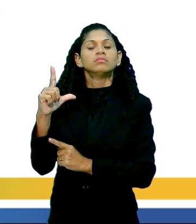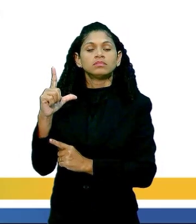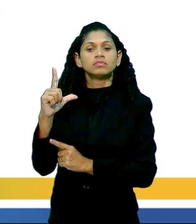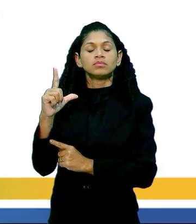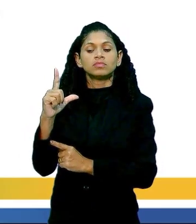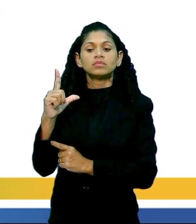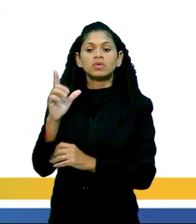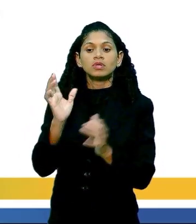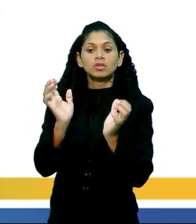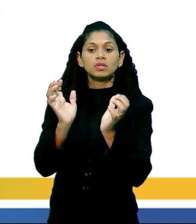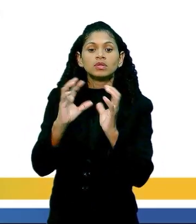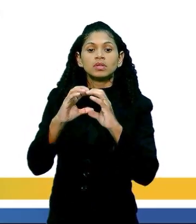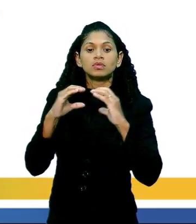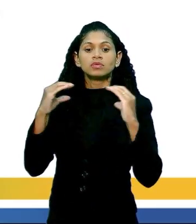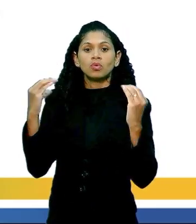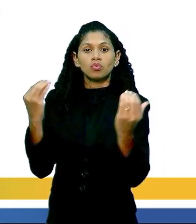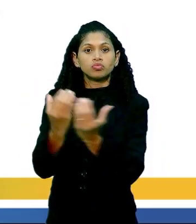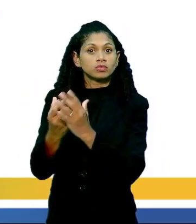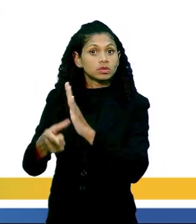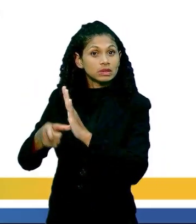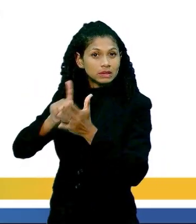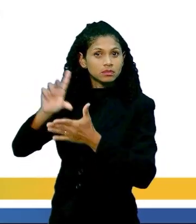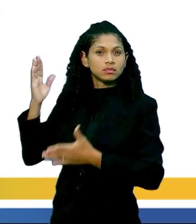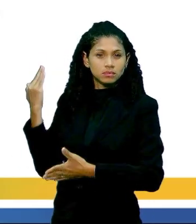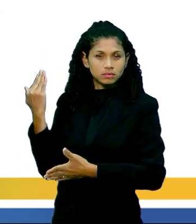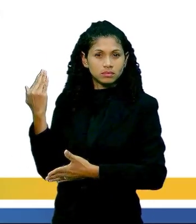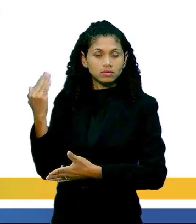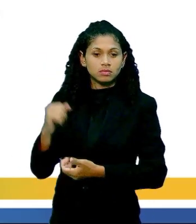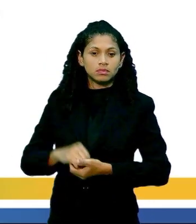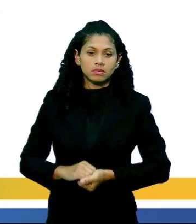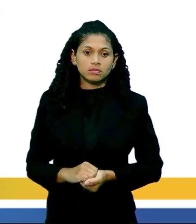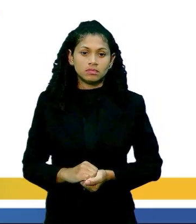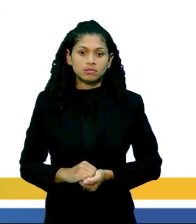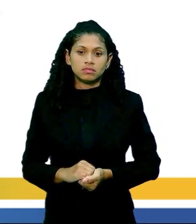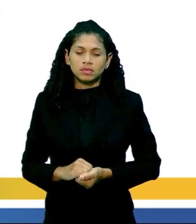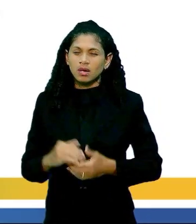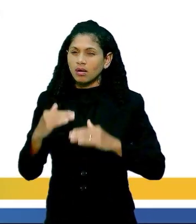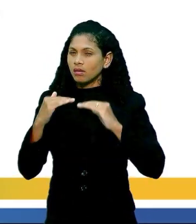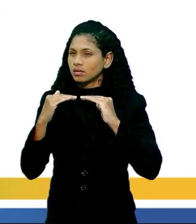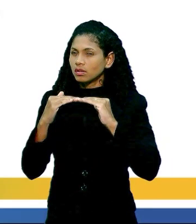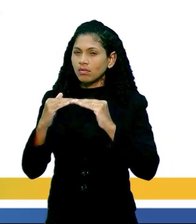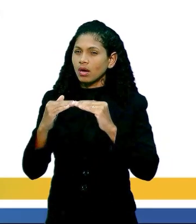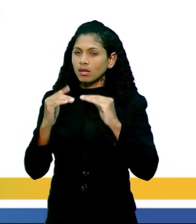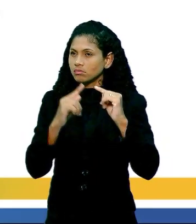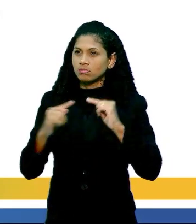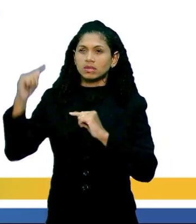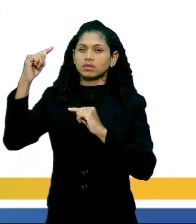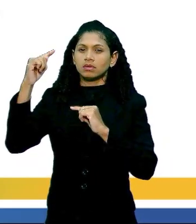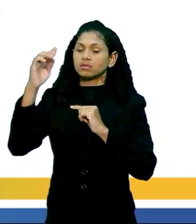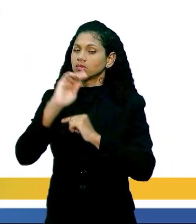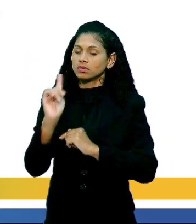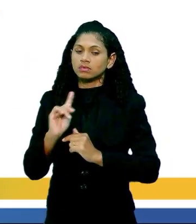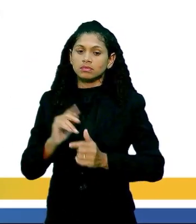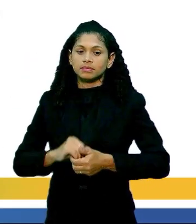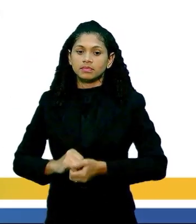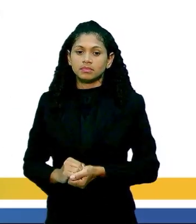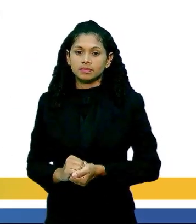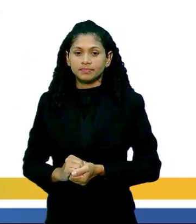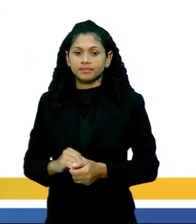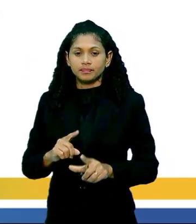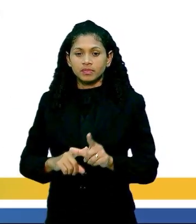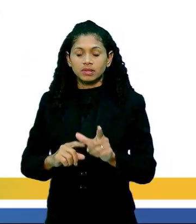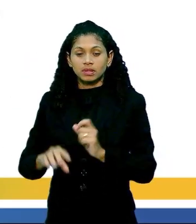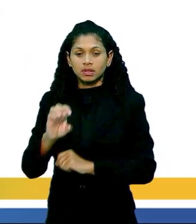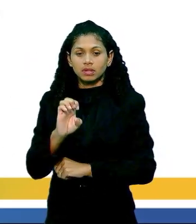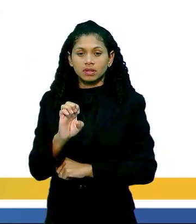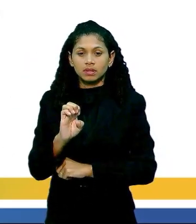comunidades anteriores. Ela se iguala, não é que é mais alta, não. Letra E. A biomassa